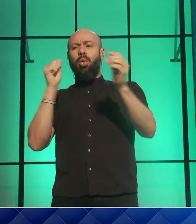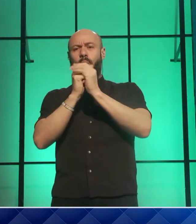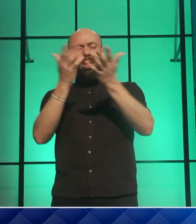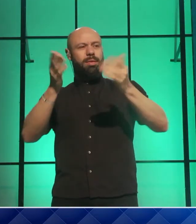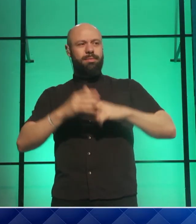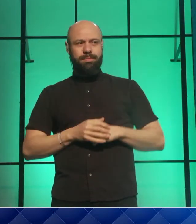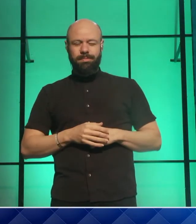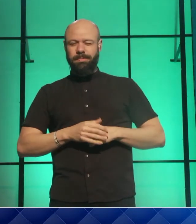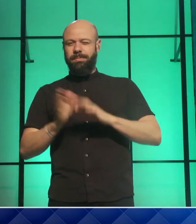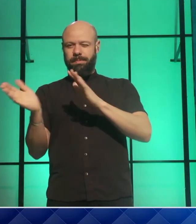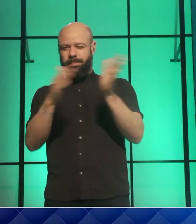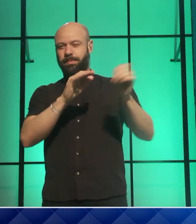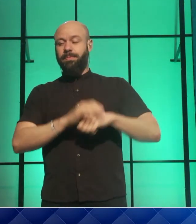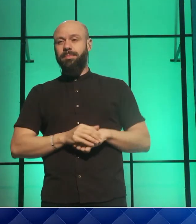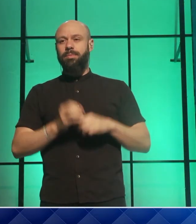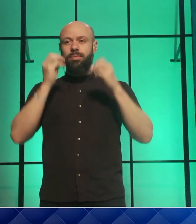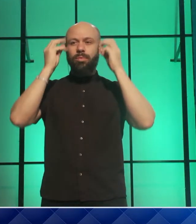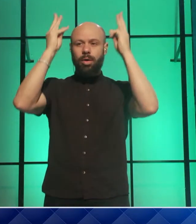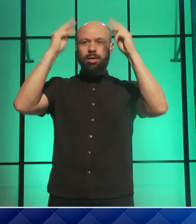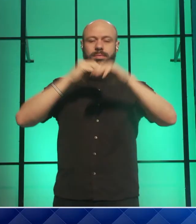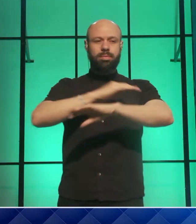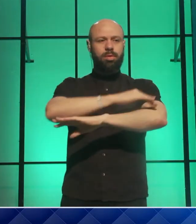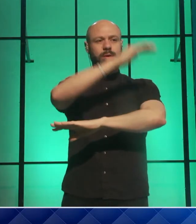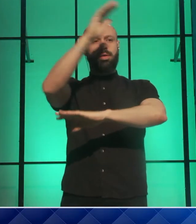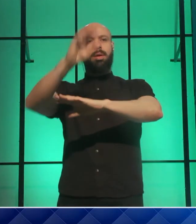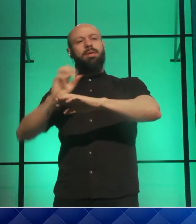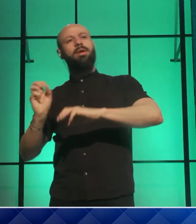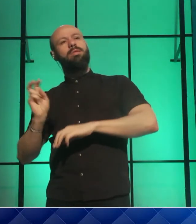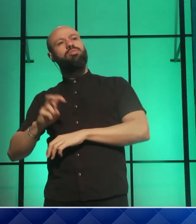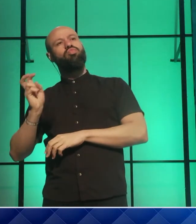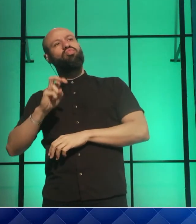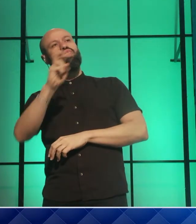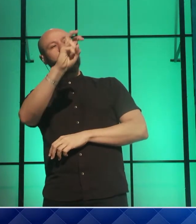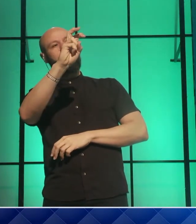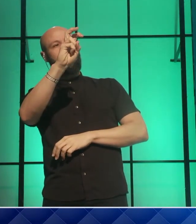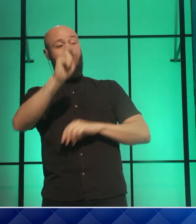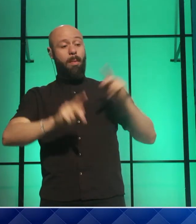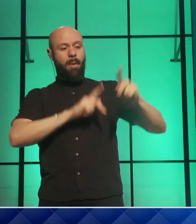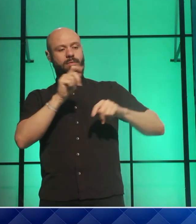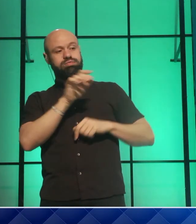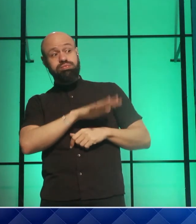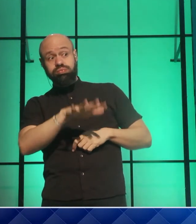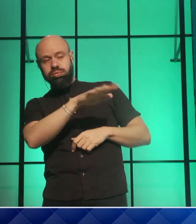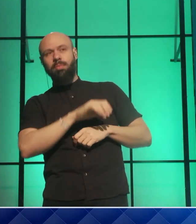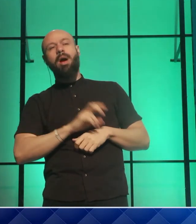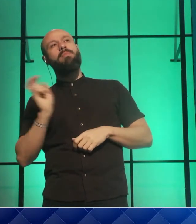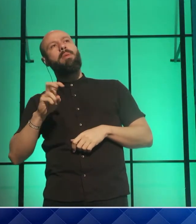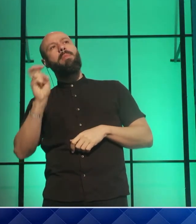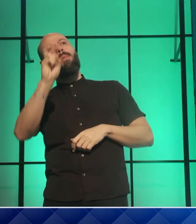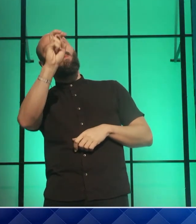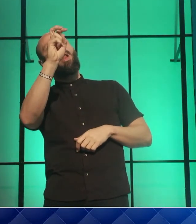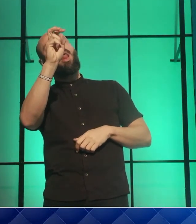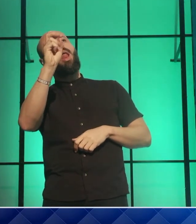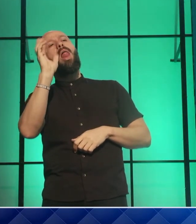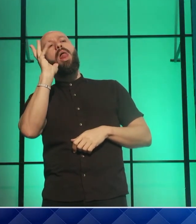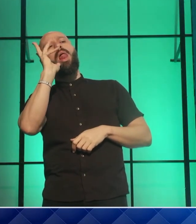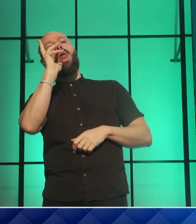no monte para falar com Deus e receber a lei de Deus, e o povo fica lá embaixo, e Moisés demora muito para